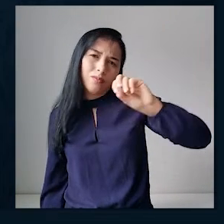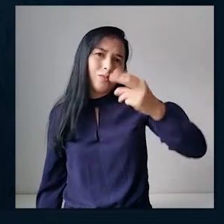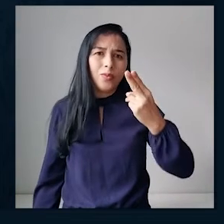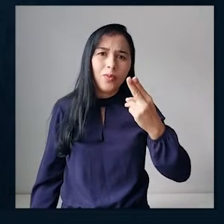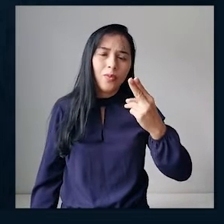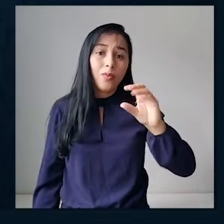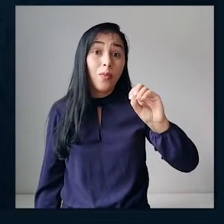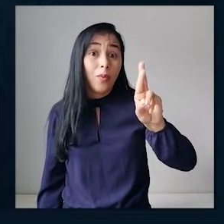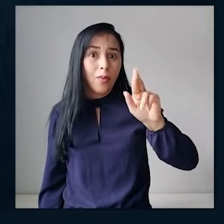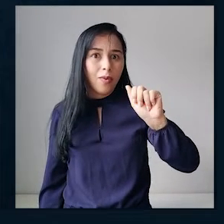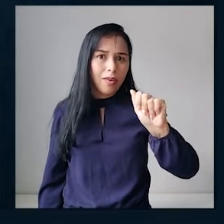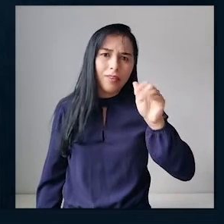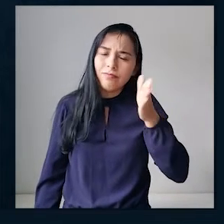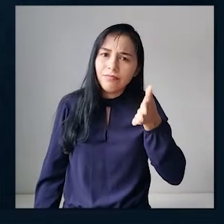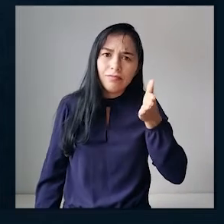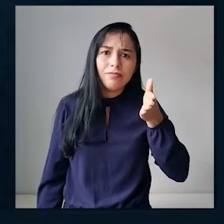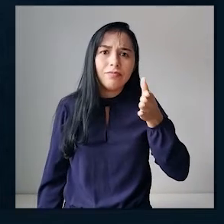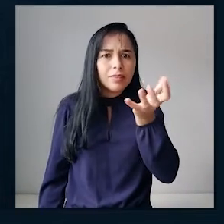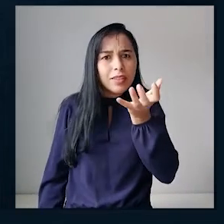já, quer,